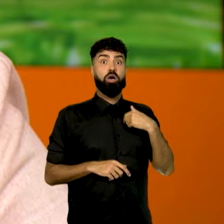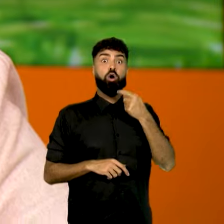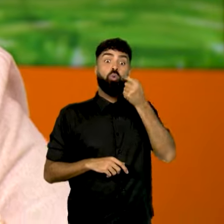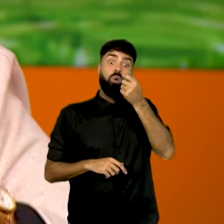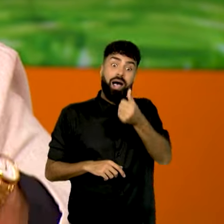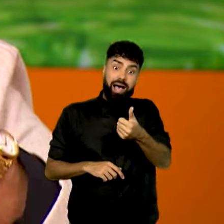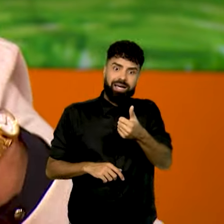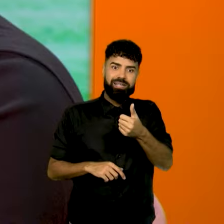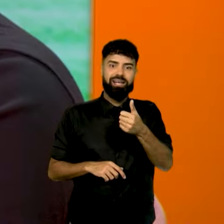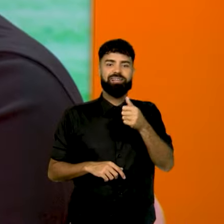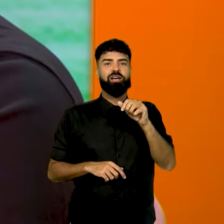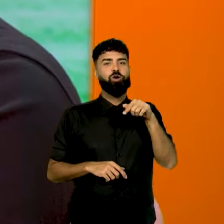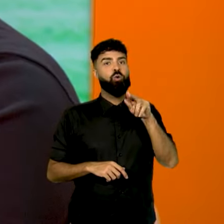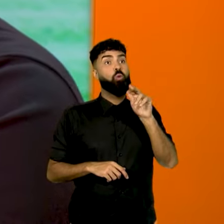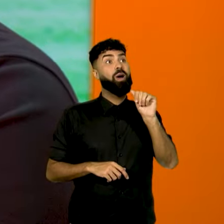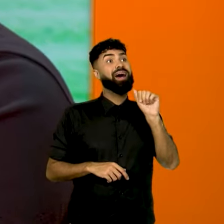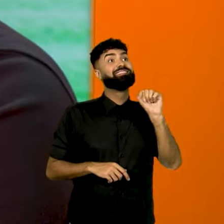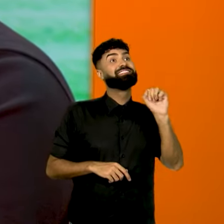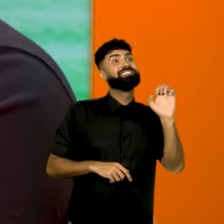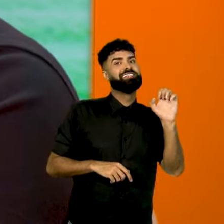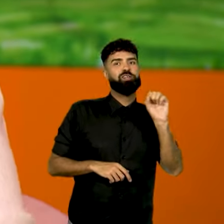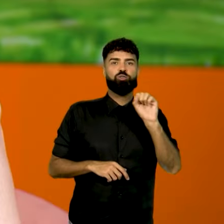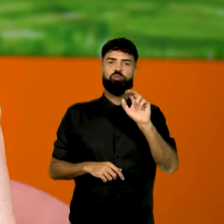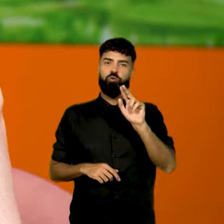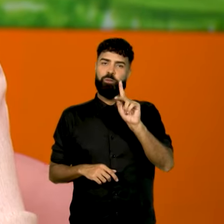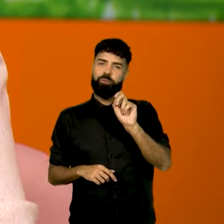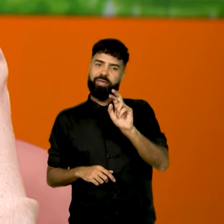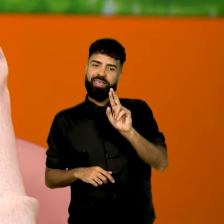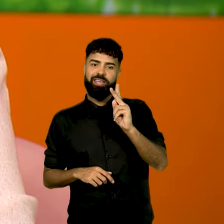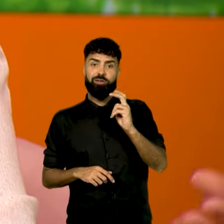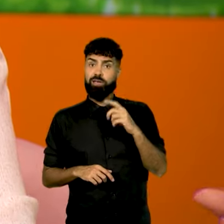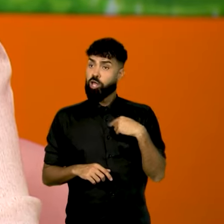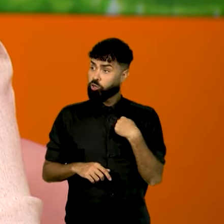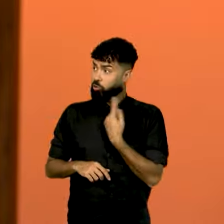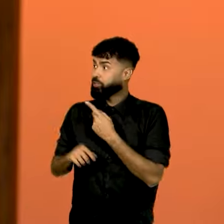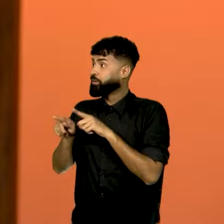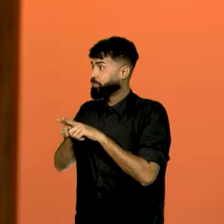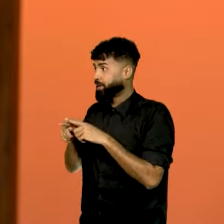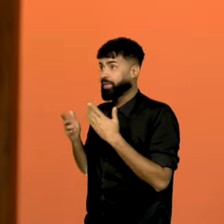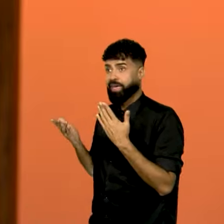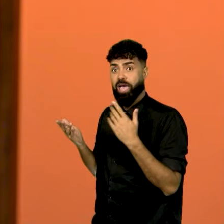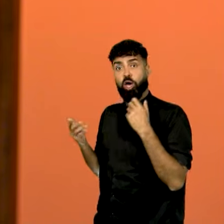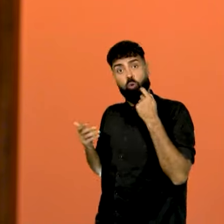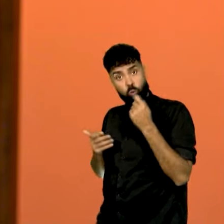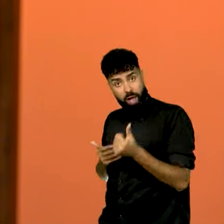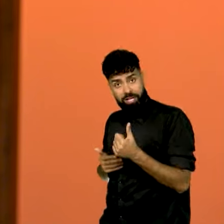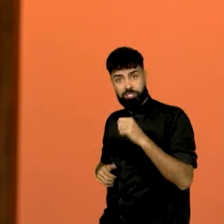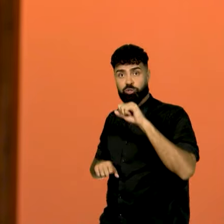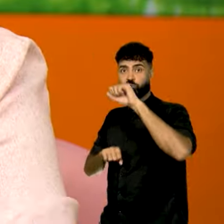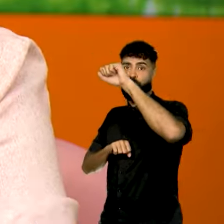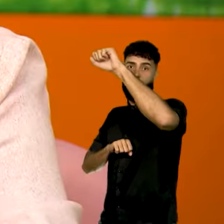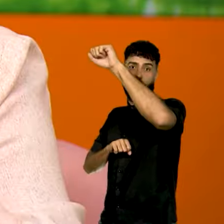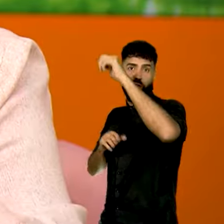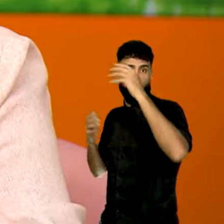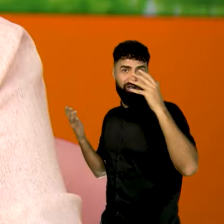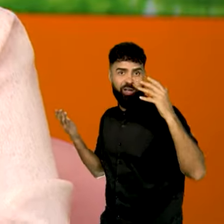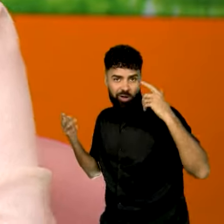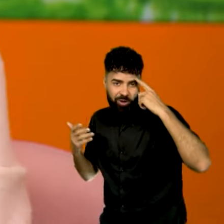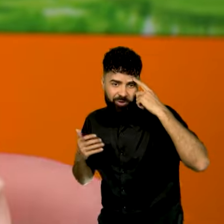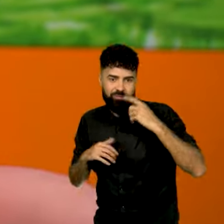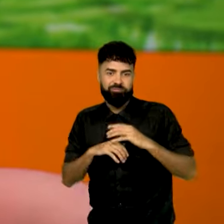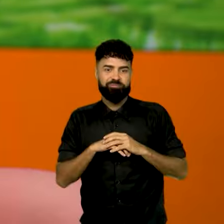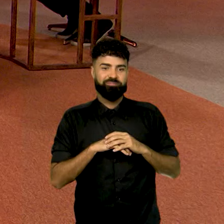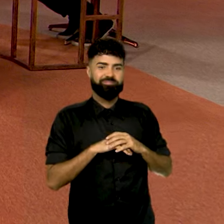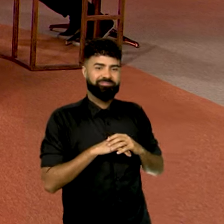lindo. Somos, nós somos quase. Super... É lindo, como não todos é? Todos nós somos quase. Exatamente. Super-heroínas, claro, e heróis. Leti, somos... você